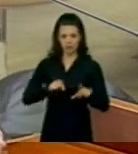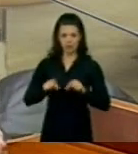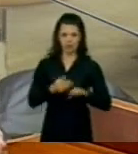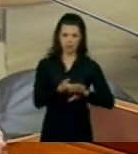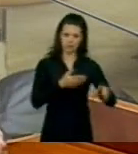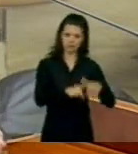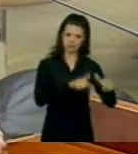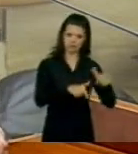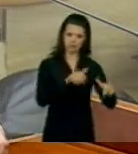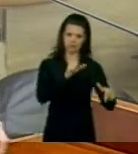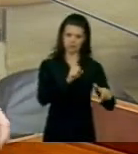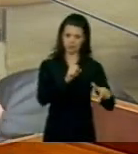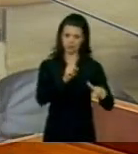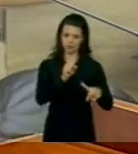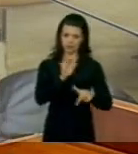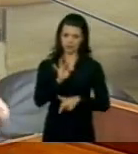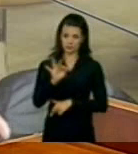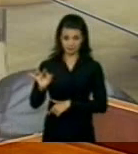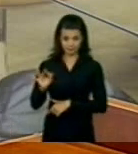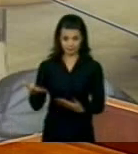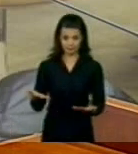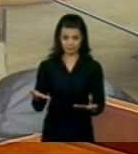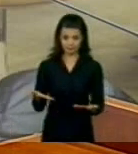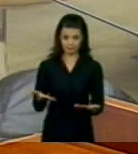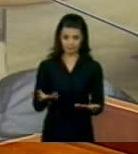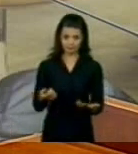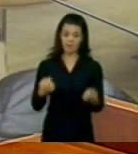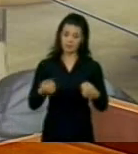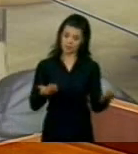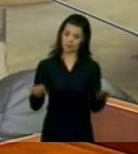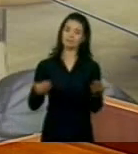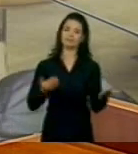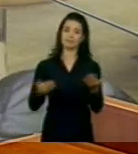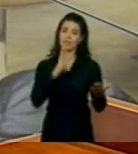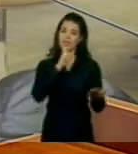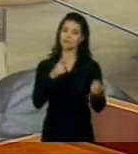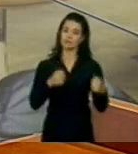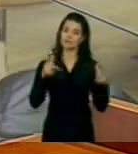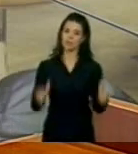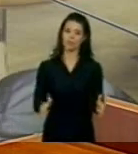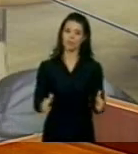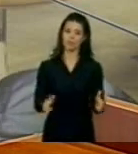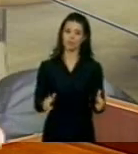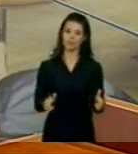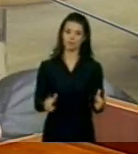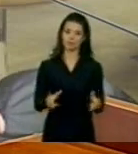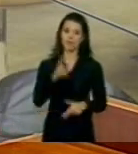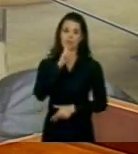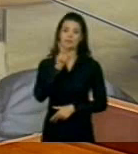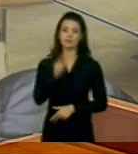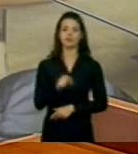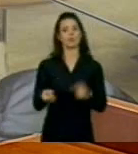supremo? Vejam, senhores, que os casos são análogos e a resposta deve ser a mesma. E a resposta é